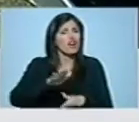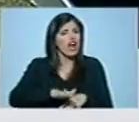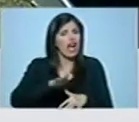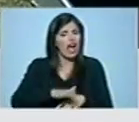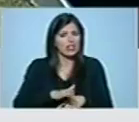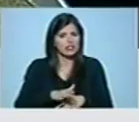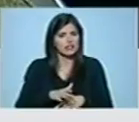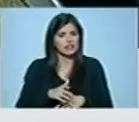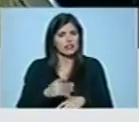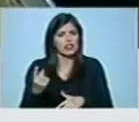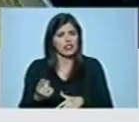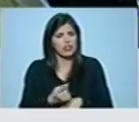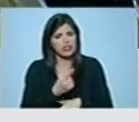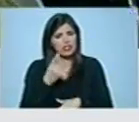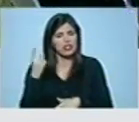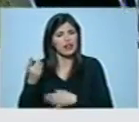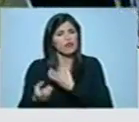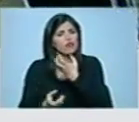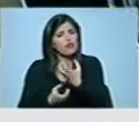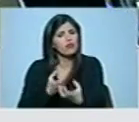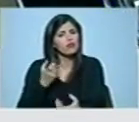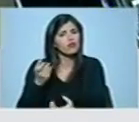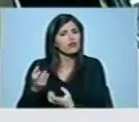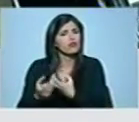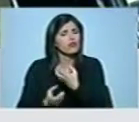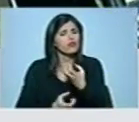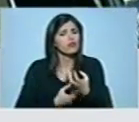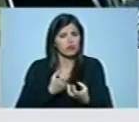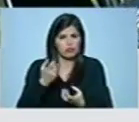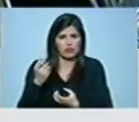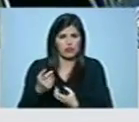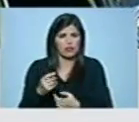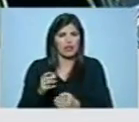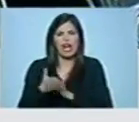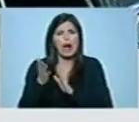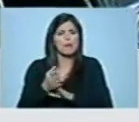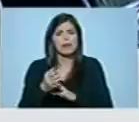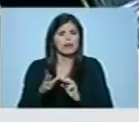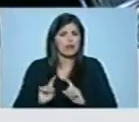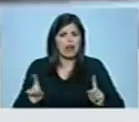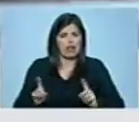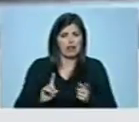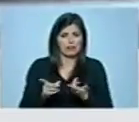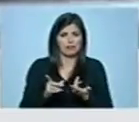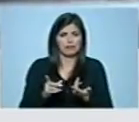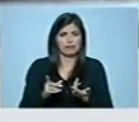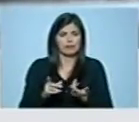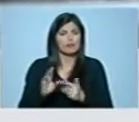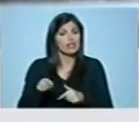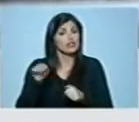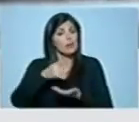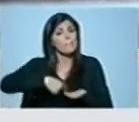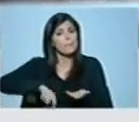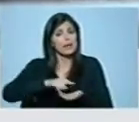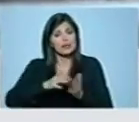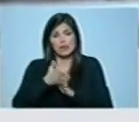percebe o que eu quero dizer? É estar a cozer, não é? Tá, estar a cozer. É estar a apurar. Não, estar, não, tá, não ter pressa. Porque ai, nós sim, temos, este prato não sim, é